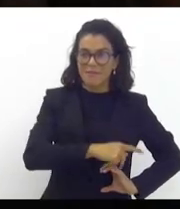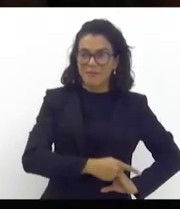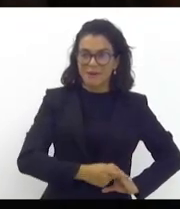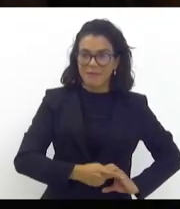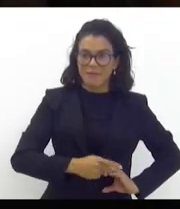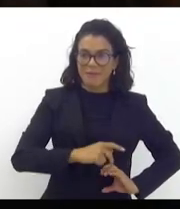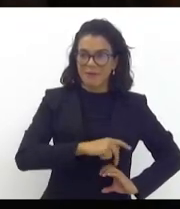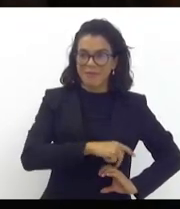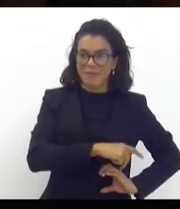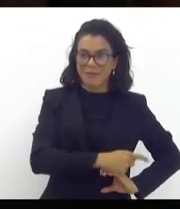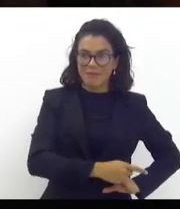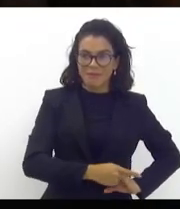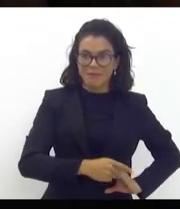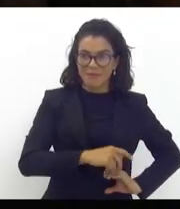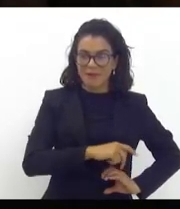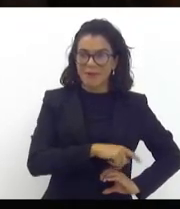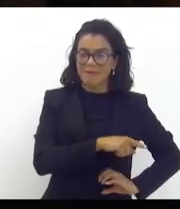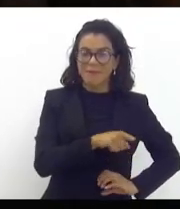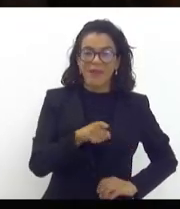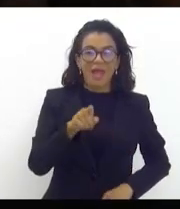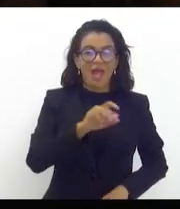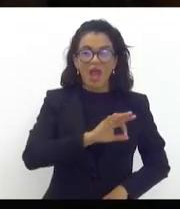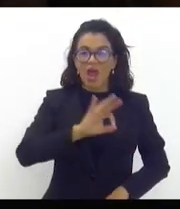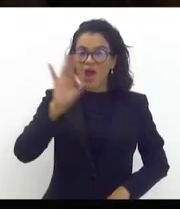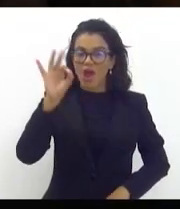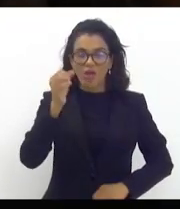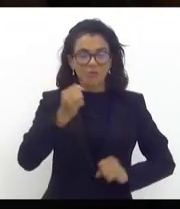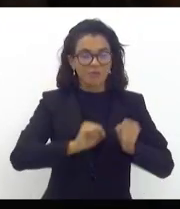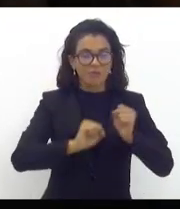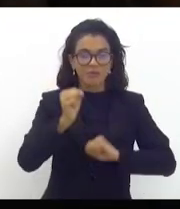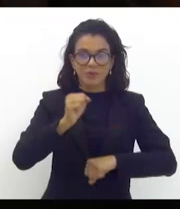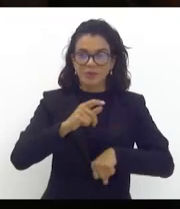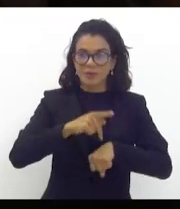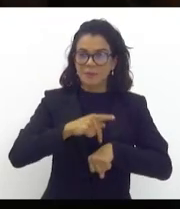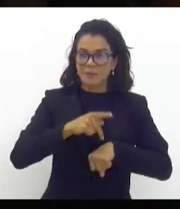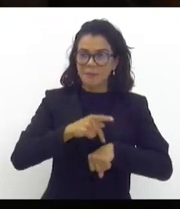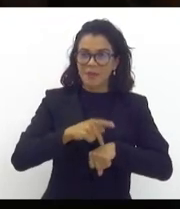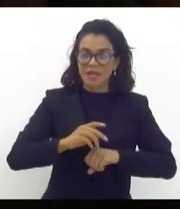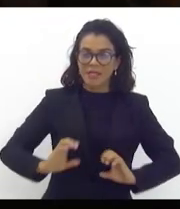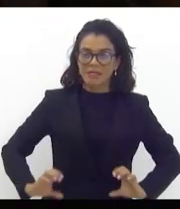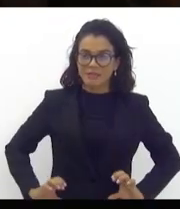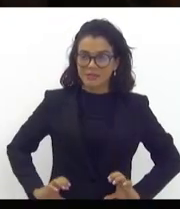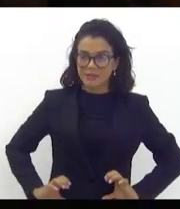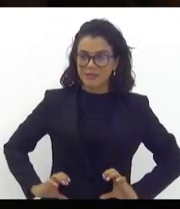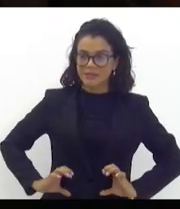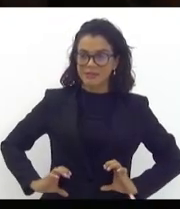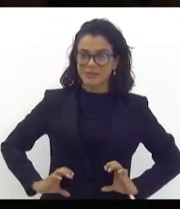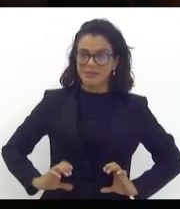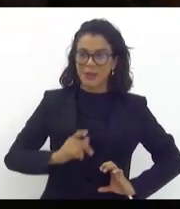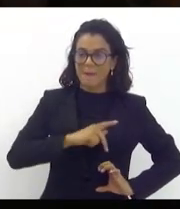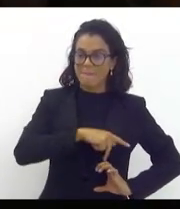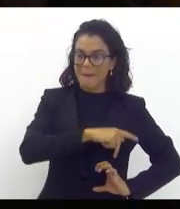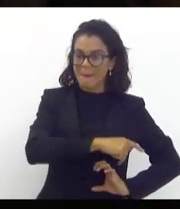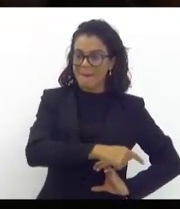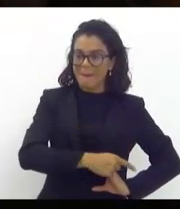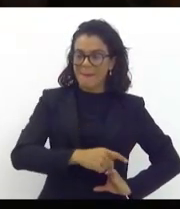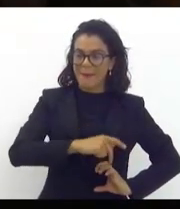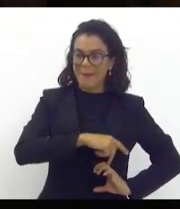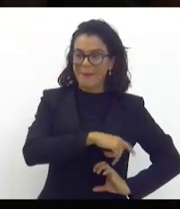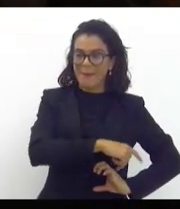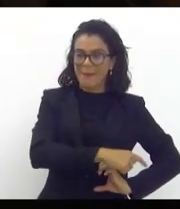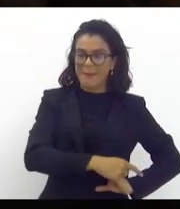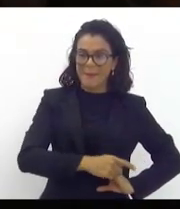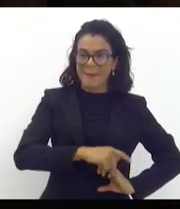Deputada Lucinha é a maior produtora de pedras nos rins que eu conheço,